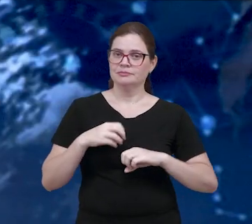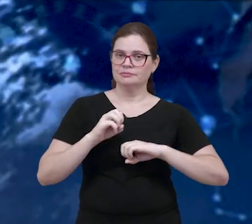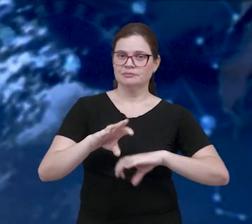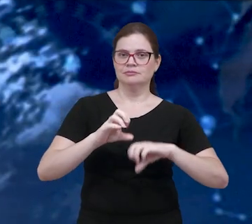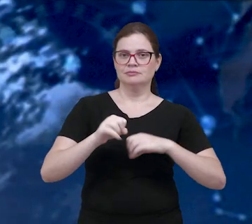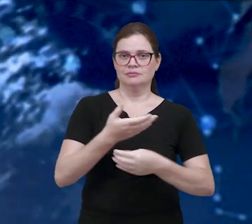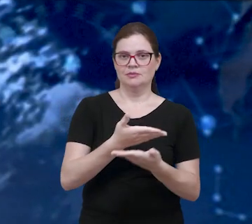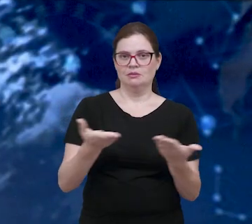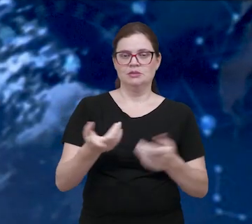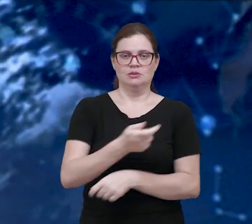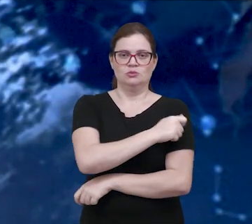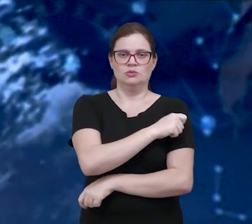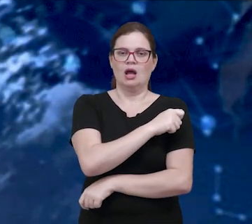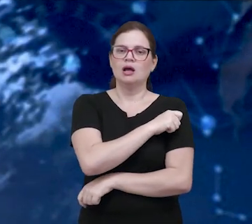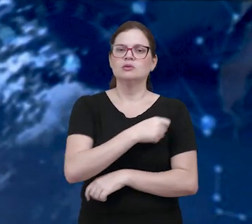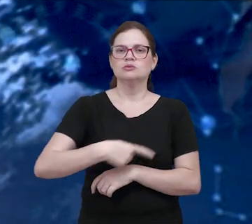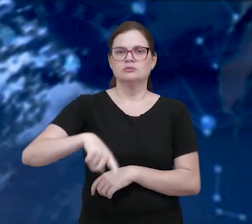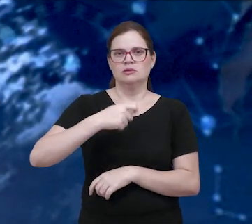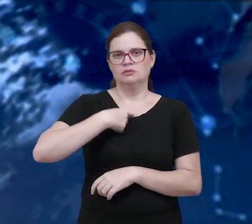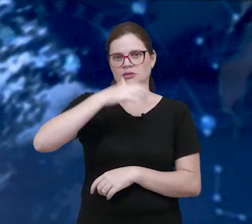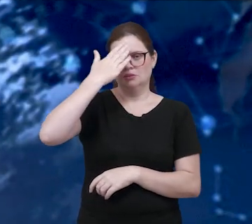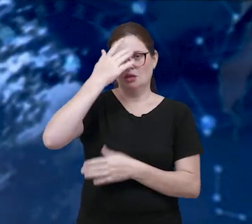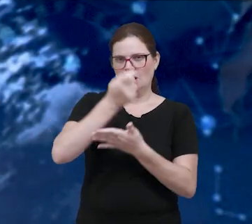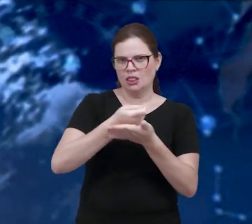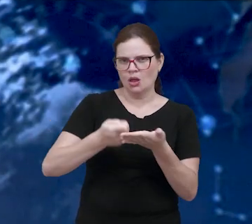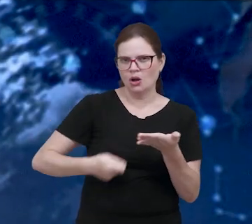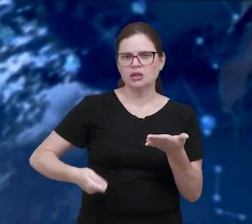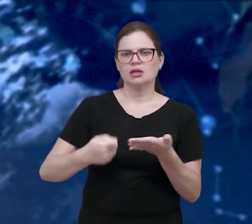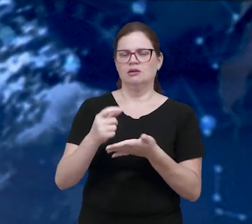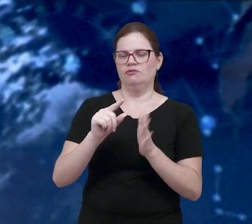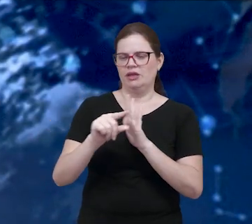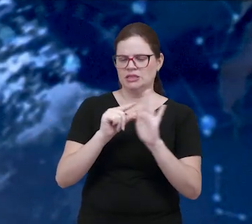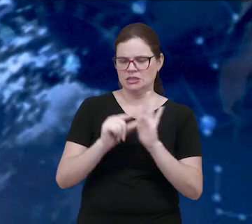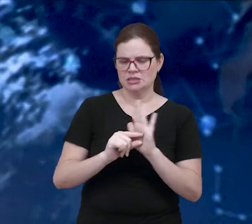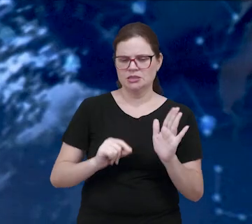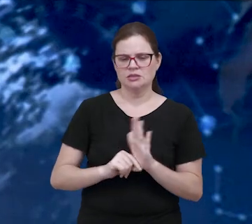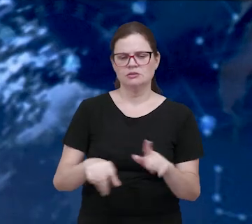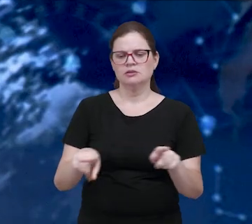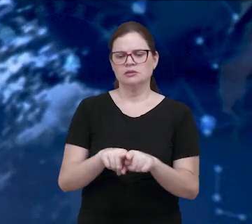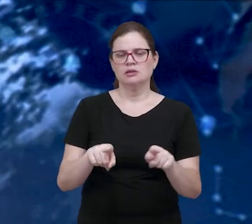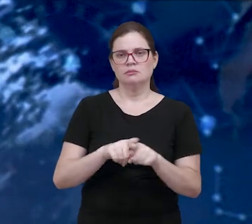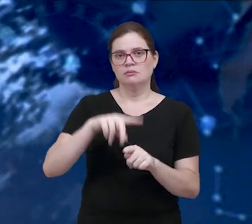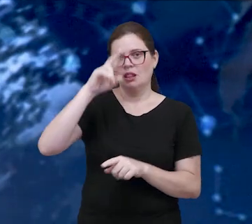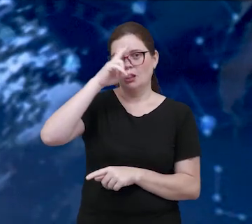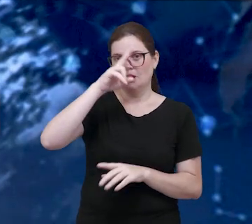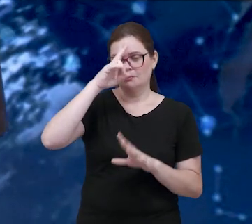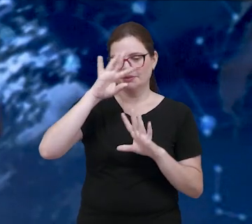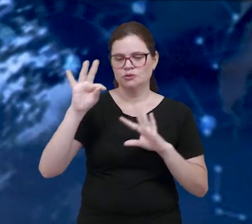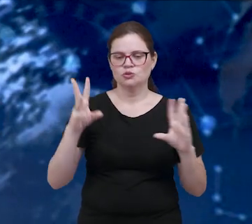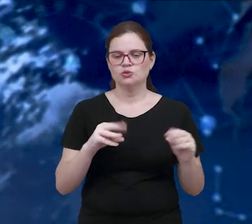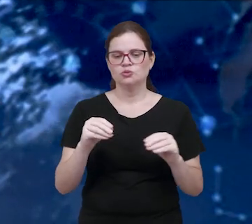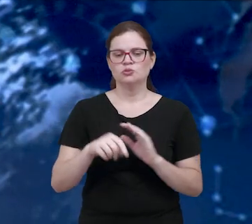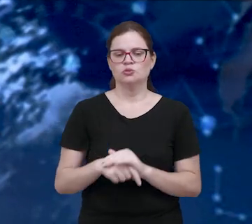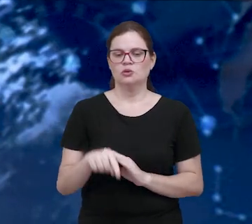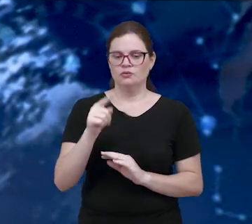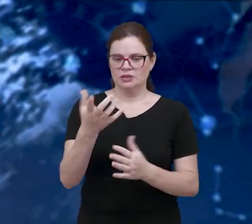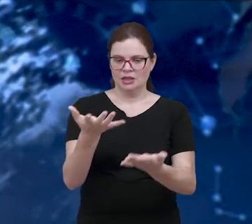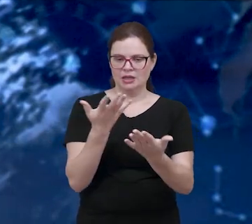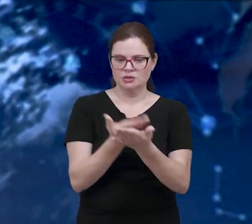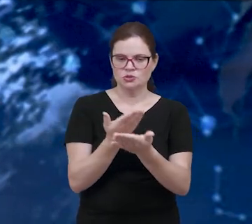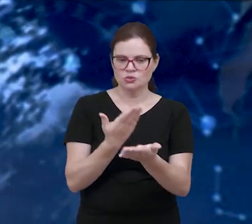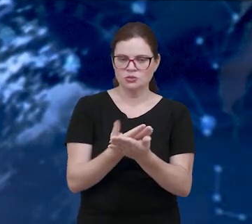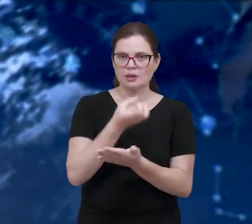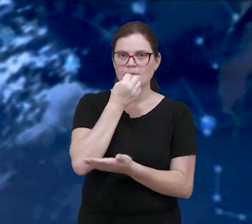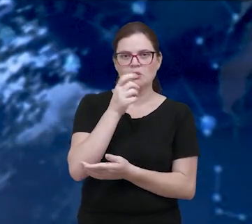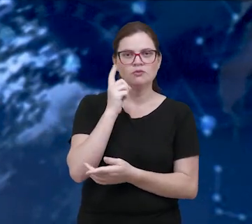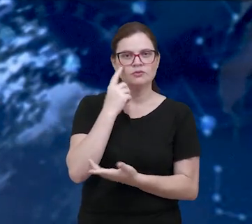para os alunos do Instituto Bíblico, guardar, anotar até alguns versículos desse e não esquecer, esses são os recursos. Se você quer estudar um pouco mais